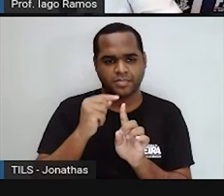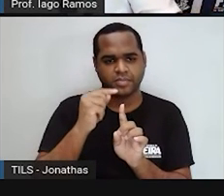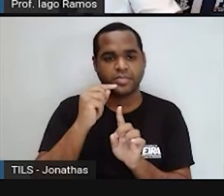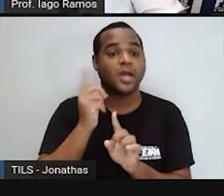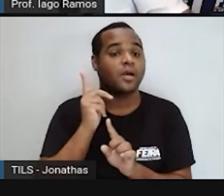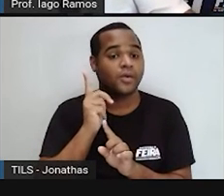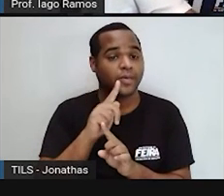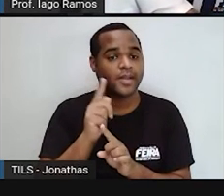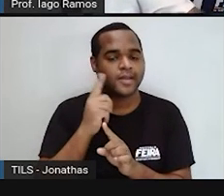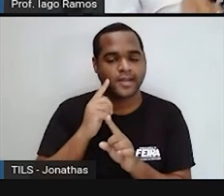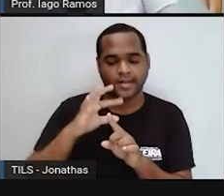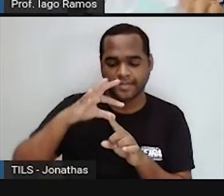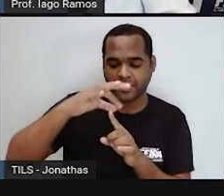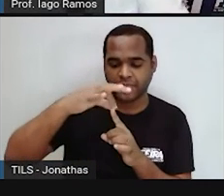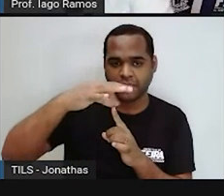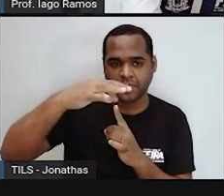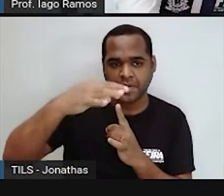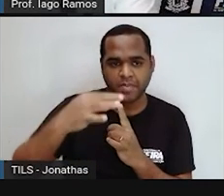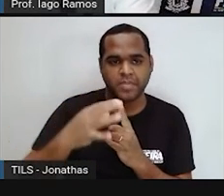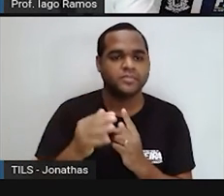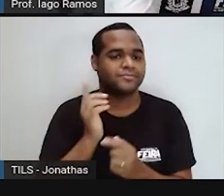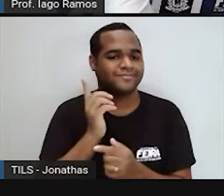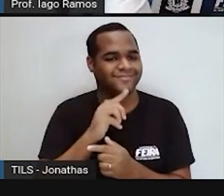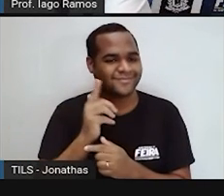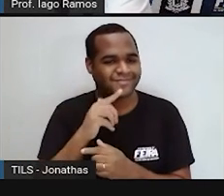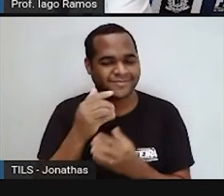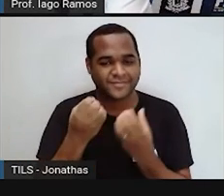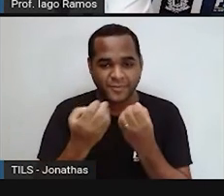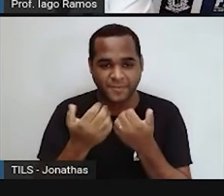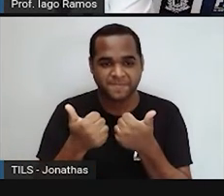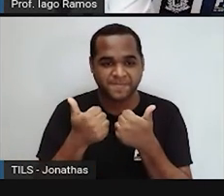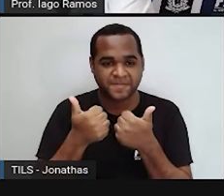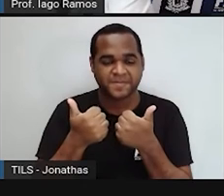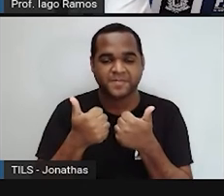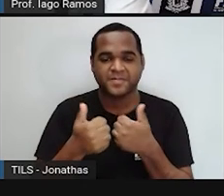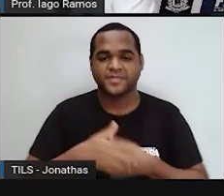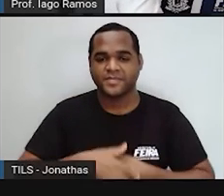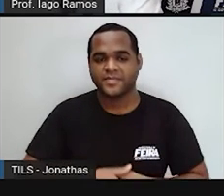a colagem do nosso material beleza